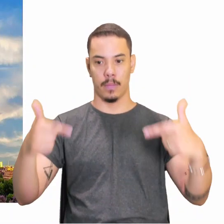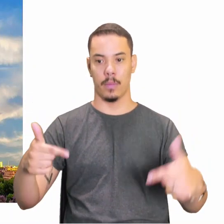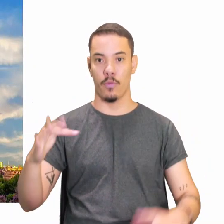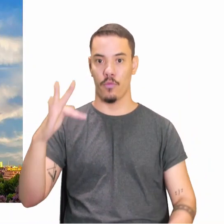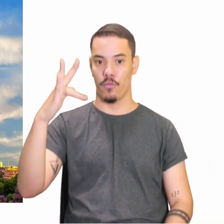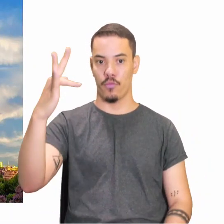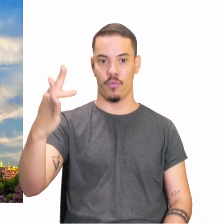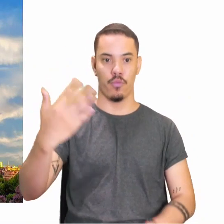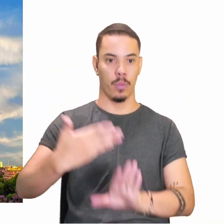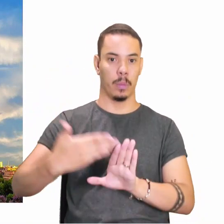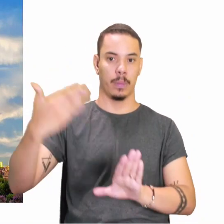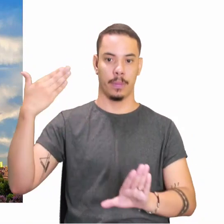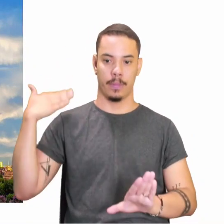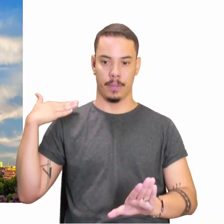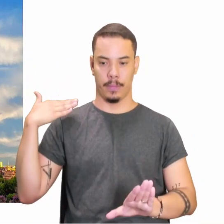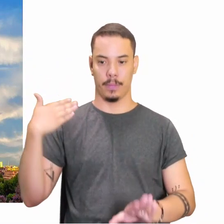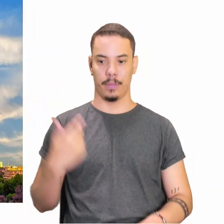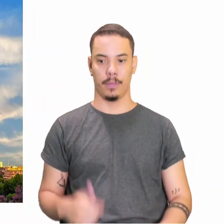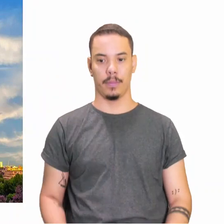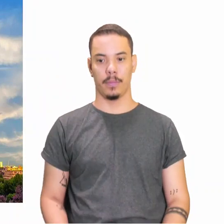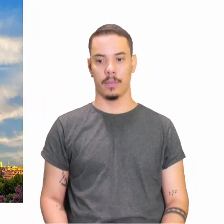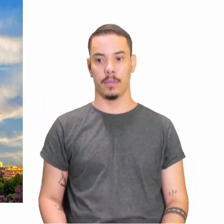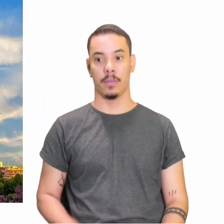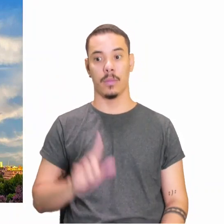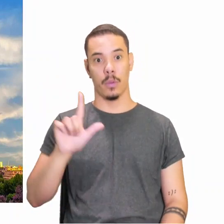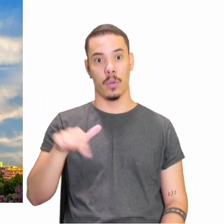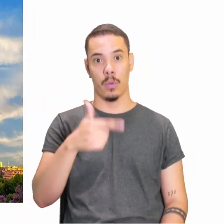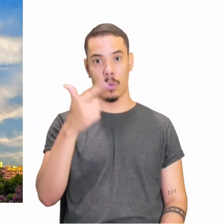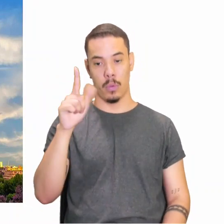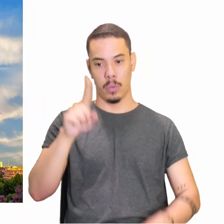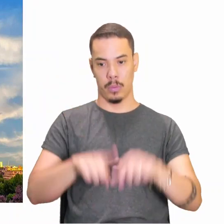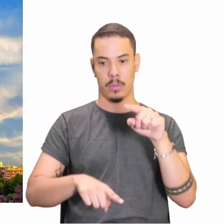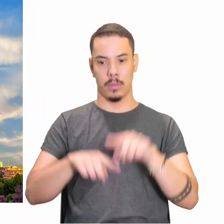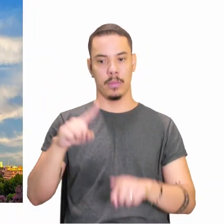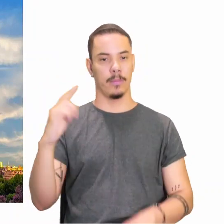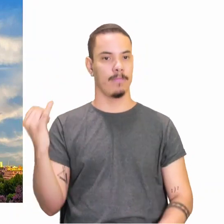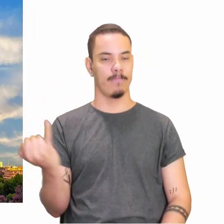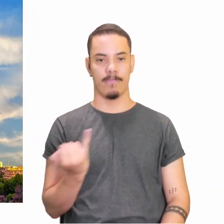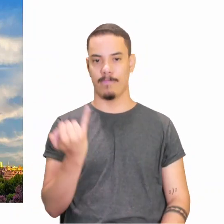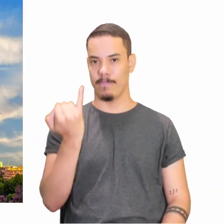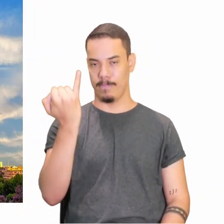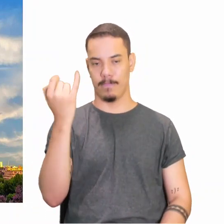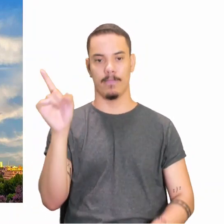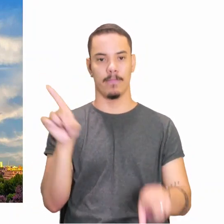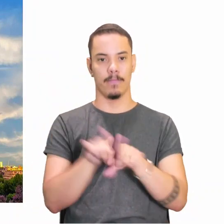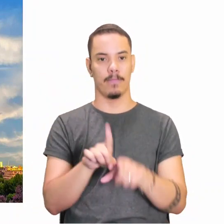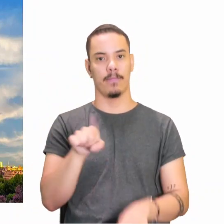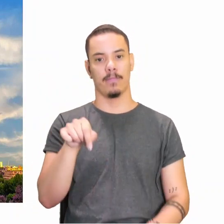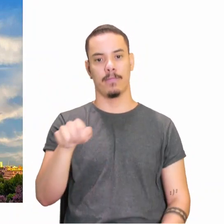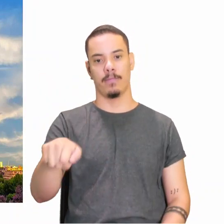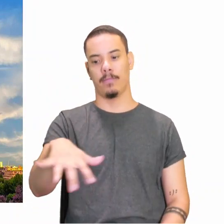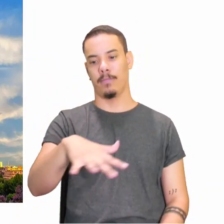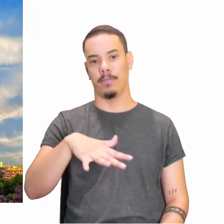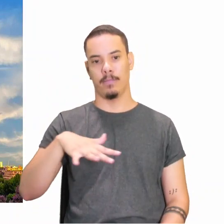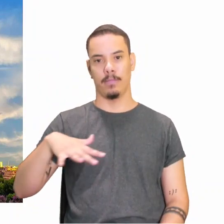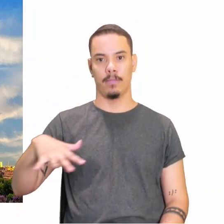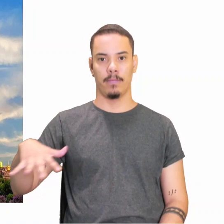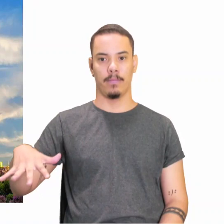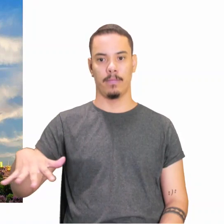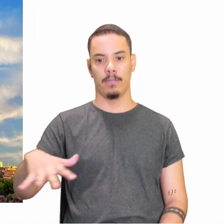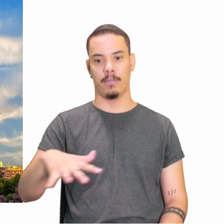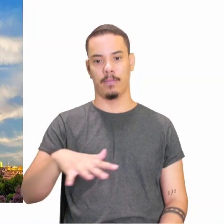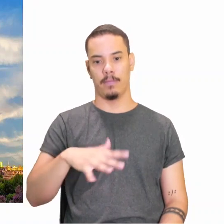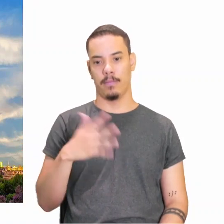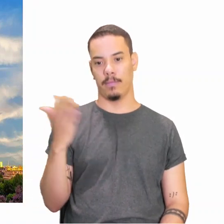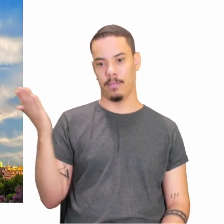e passadas, certo? Outro elemento bastante importante é o ambiente e o espaço onde